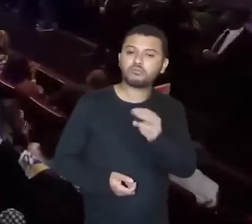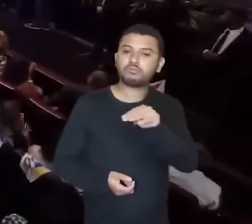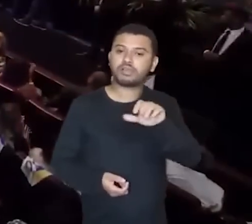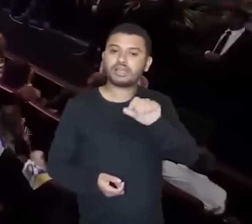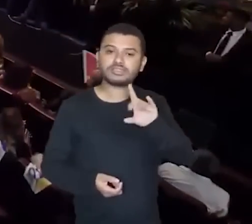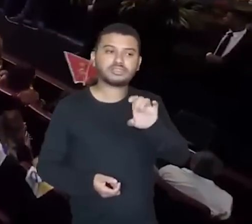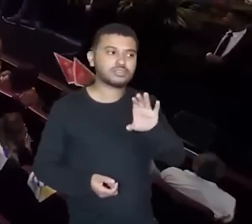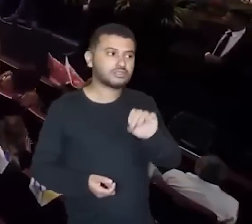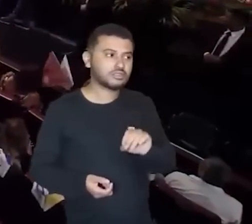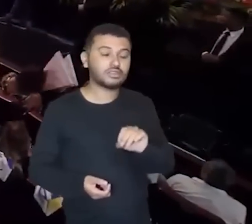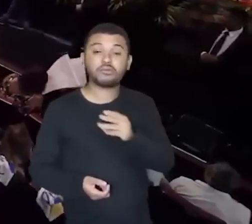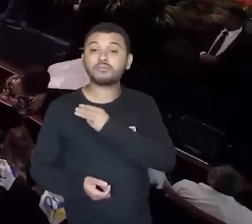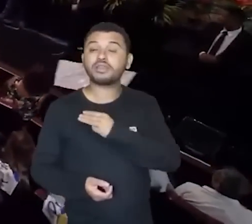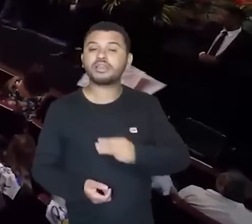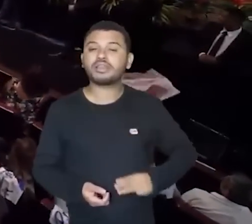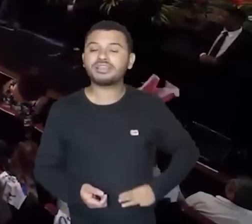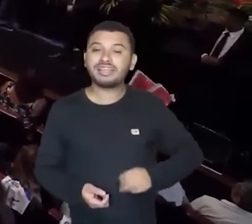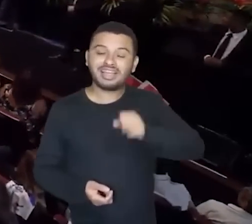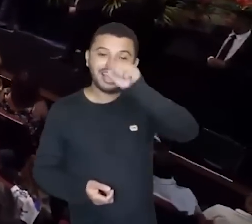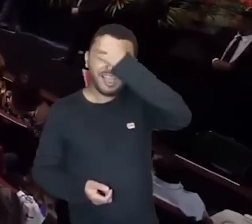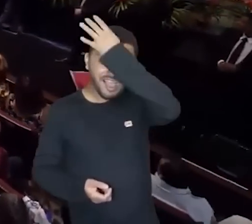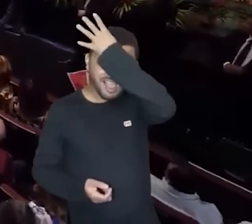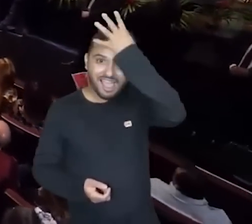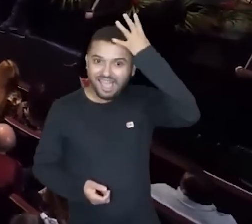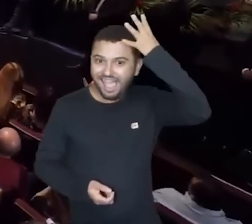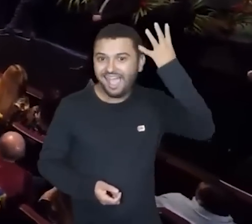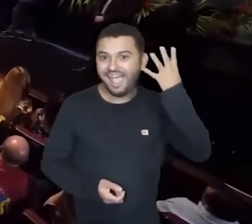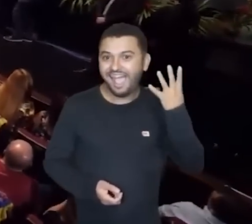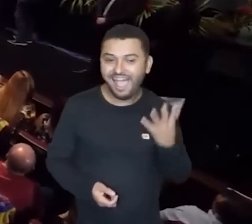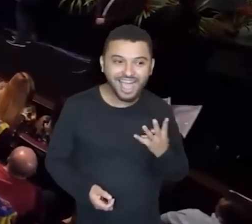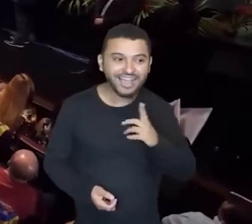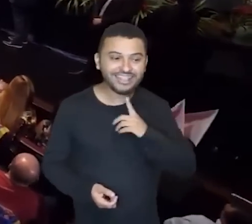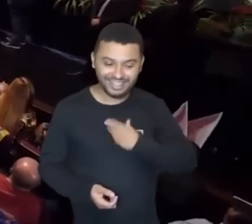ministra Sônia Guajajara, que está aqui.